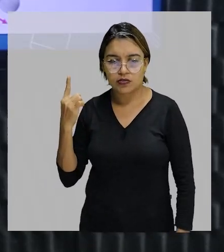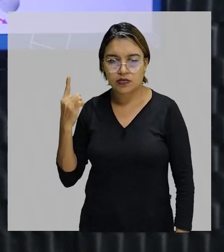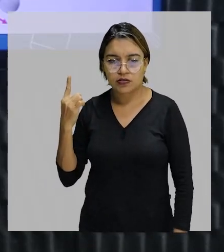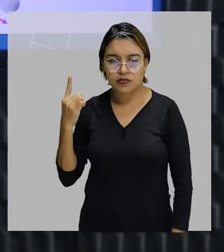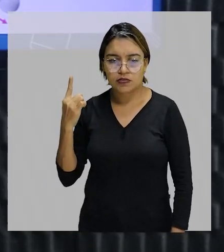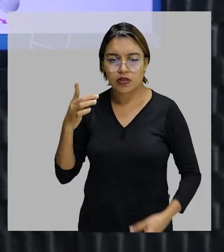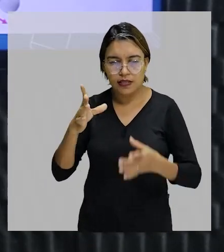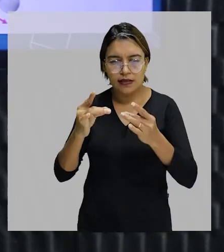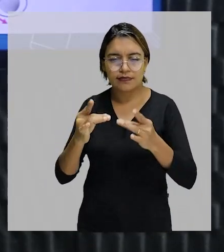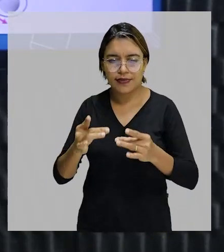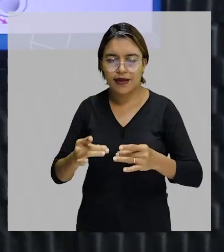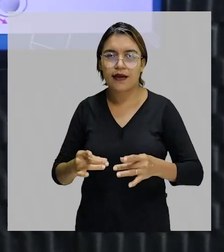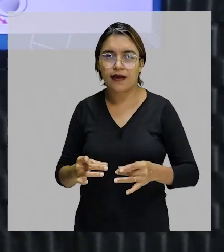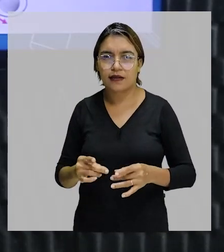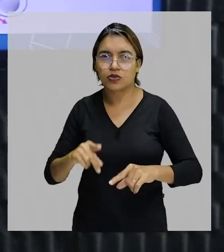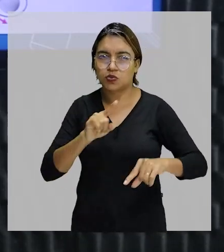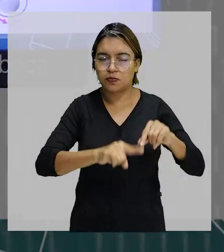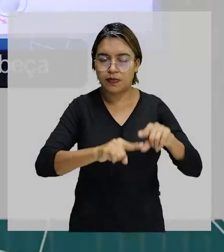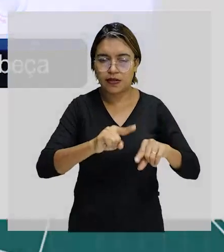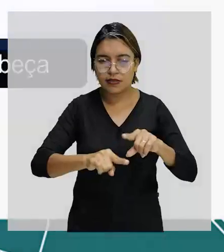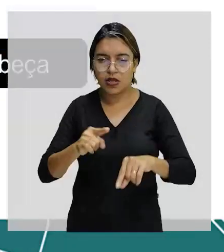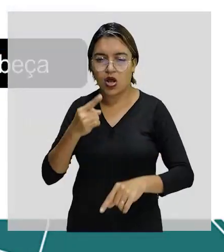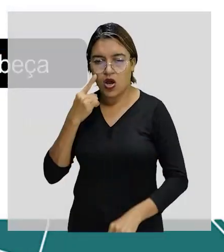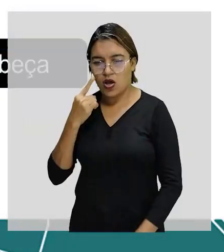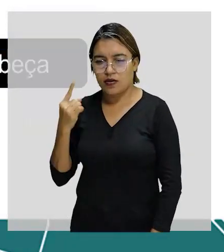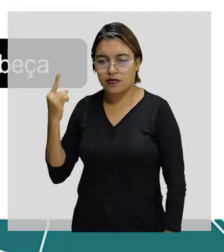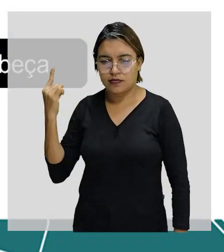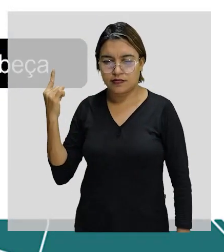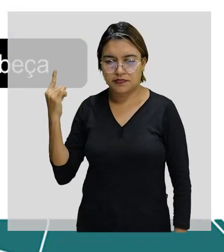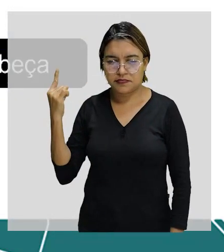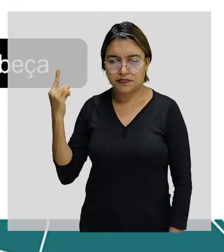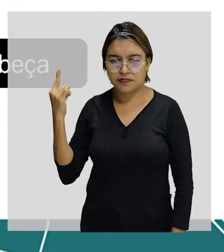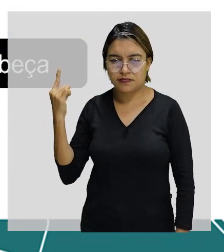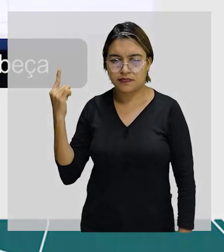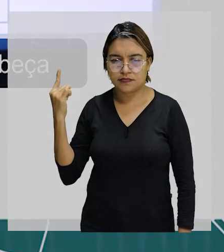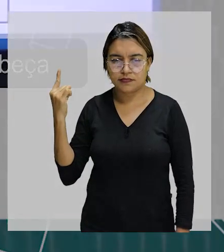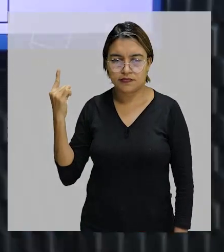a manopla, a alça e a cabeça.